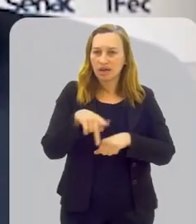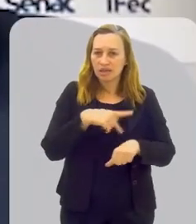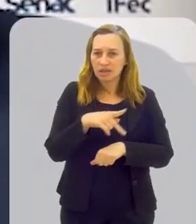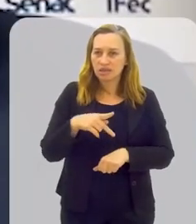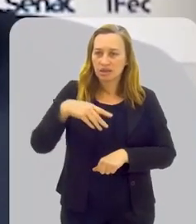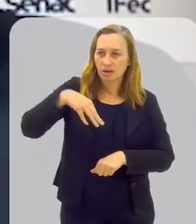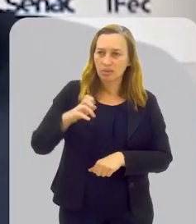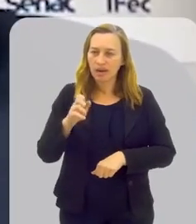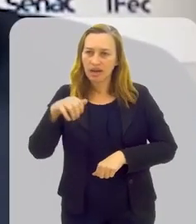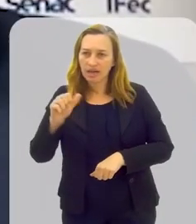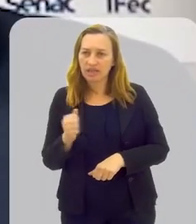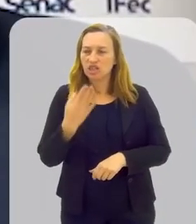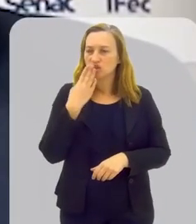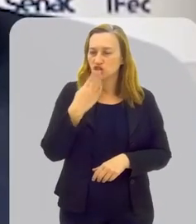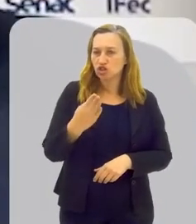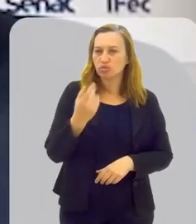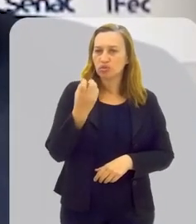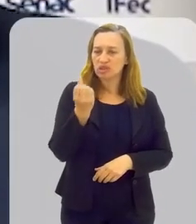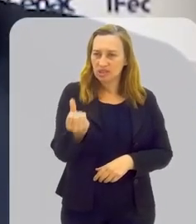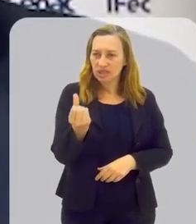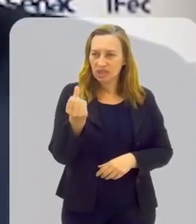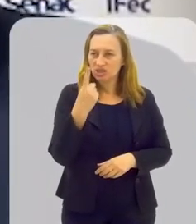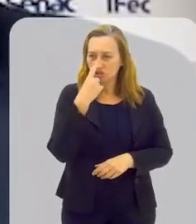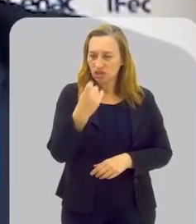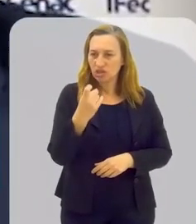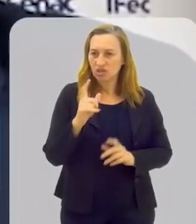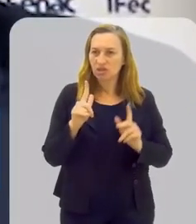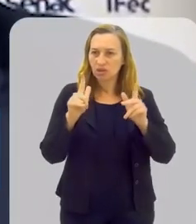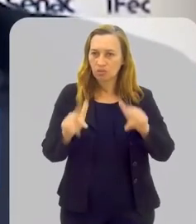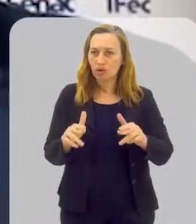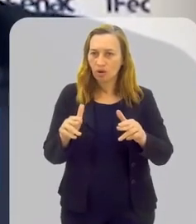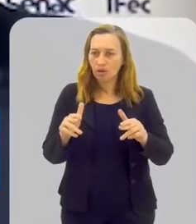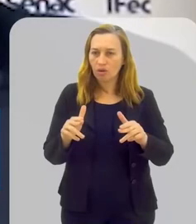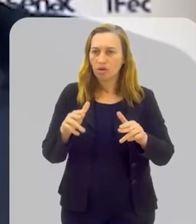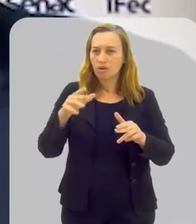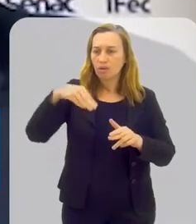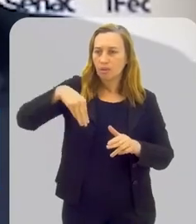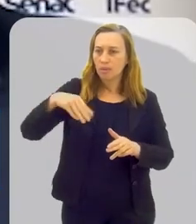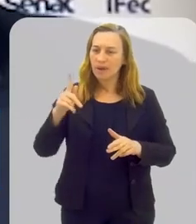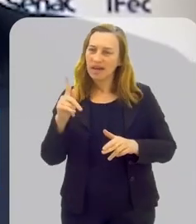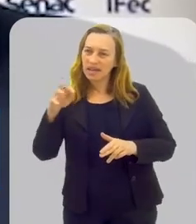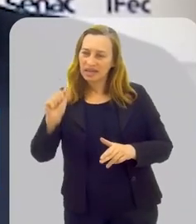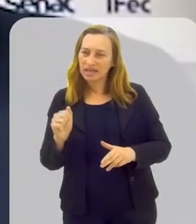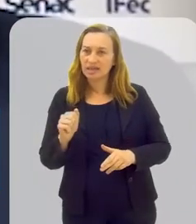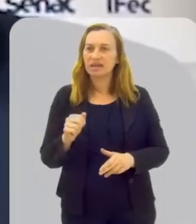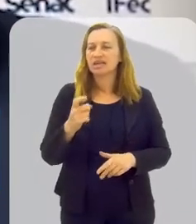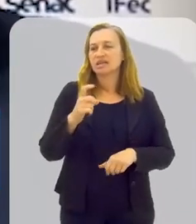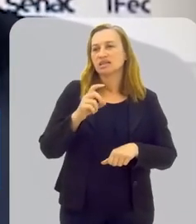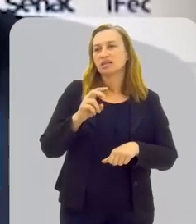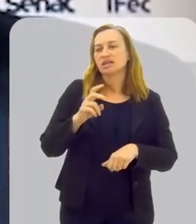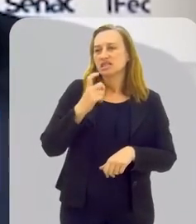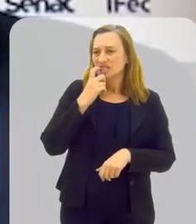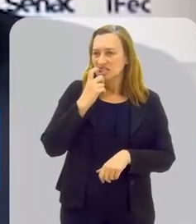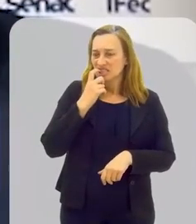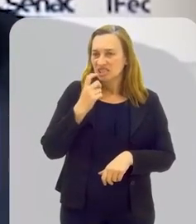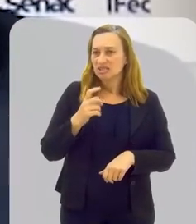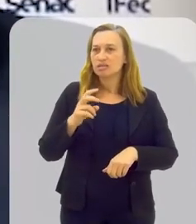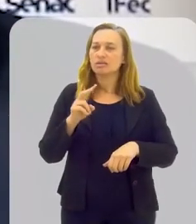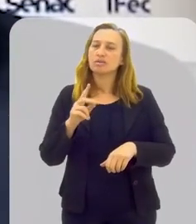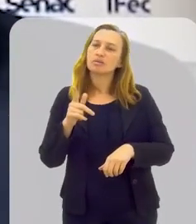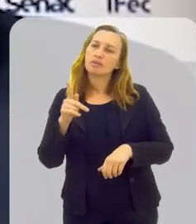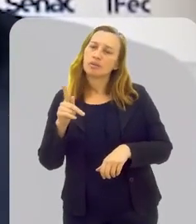já tem essas máquinas já no estado que é uma máquina que coleta seis tipos de resíduo na mesma máquina então a gente tá falando de plástico